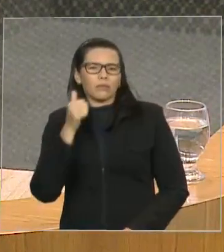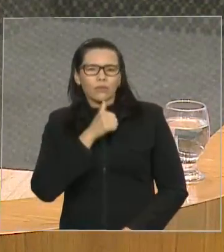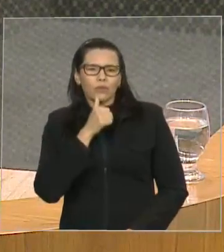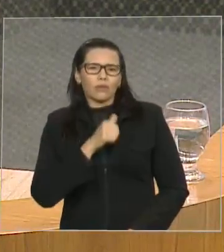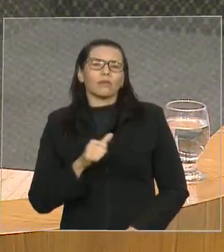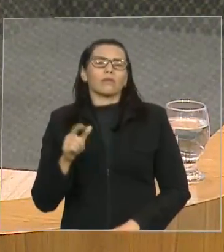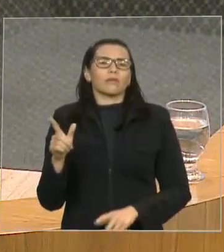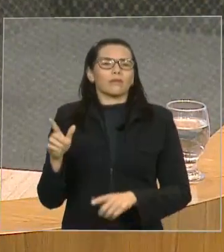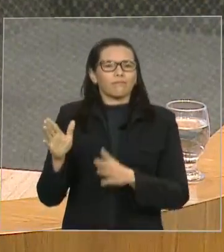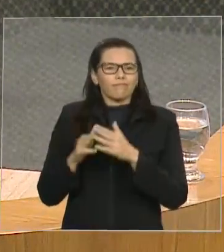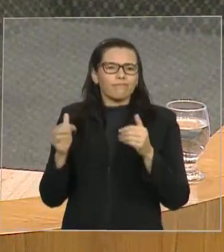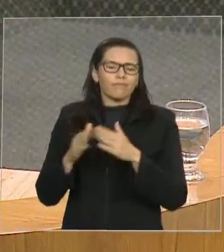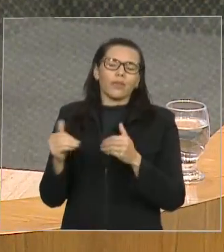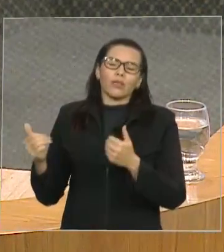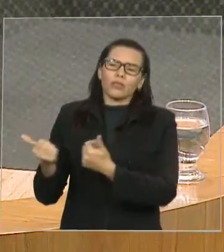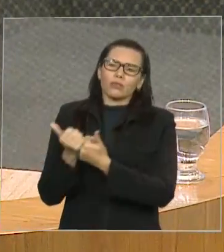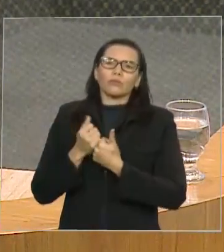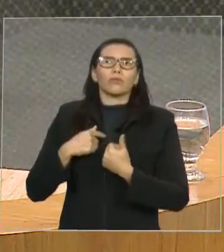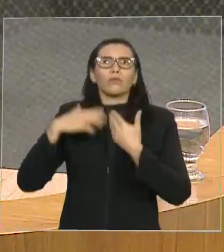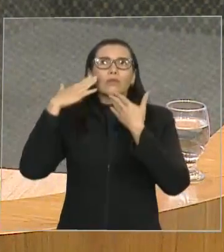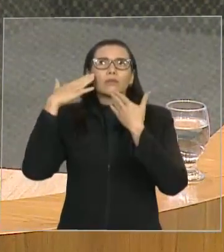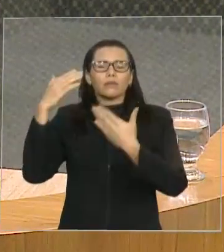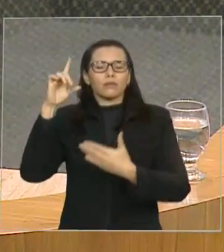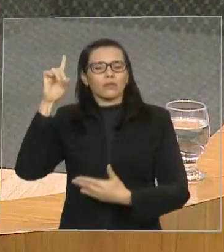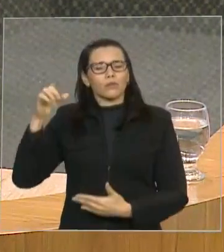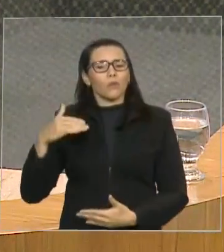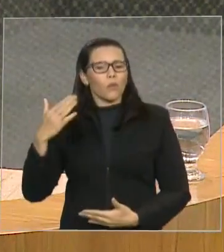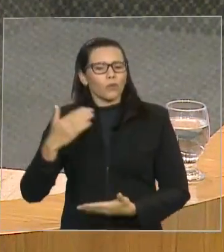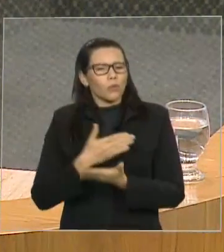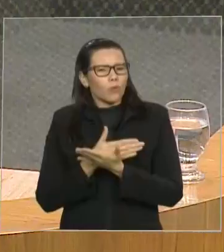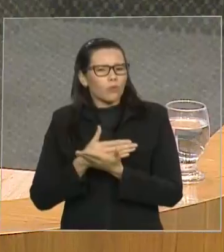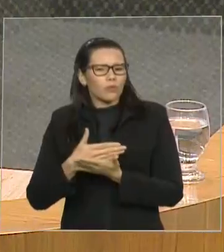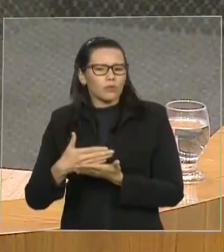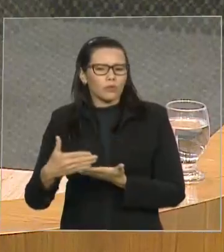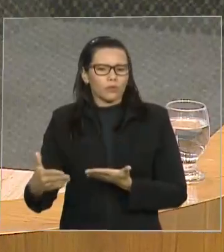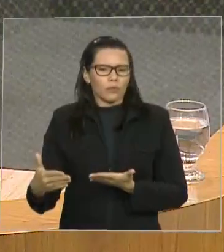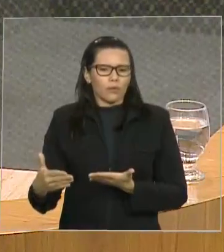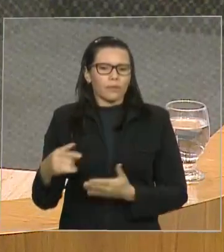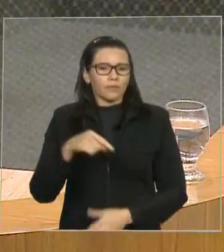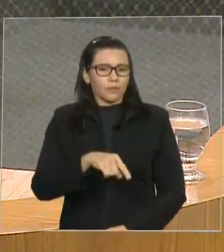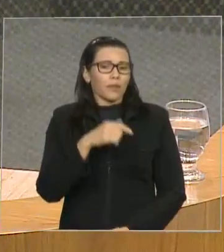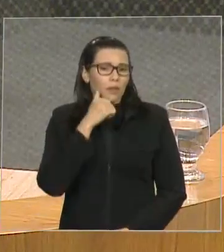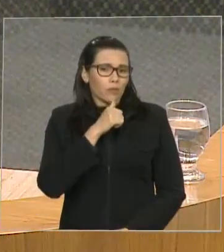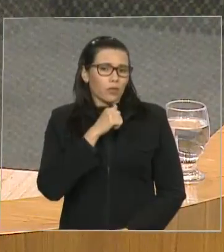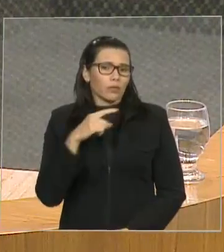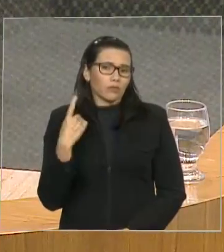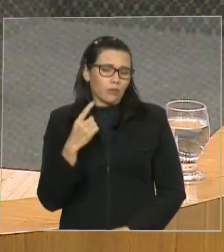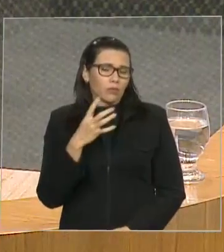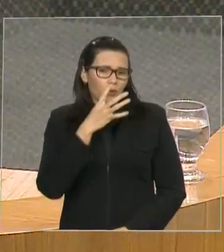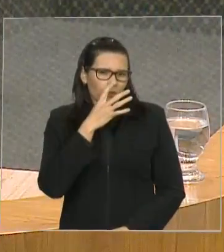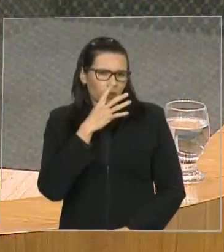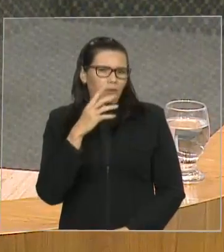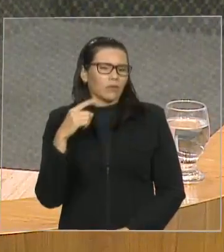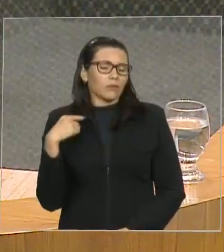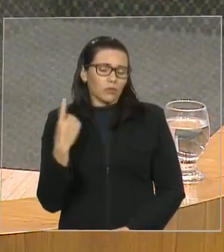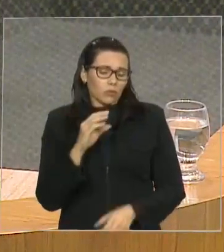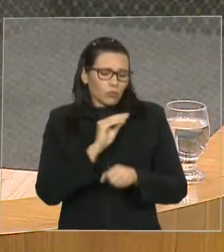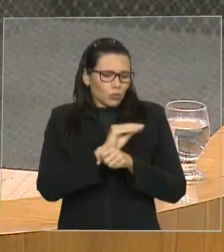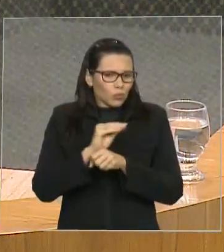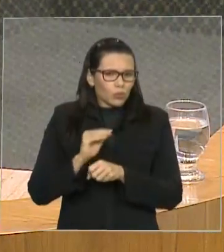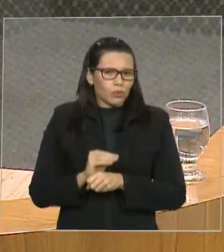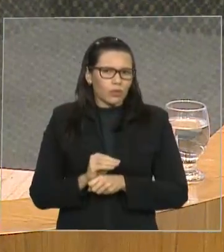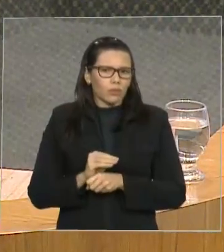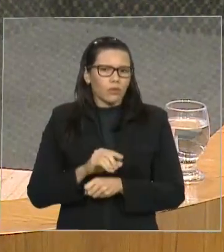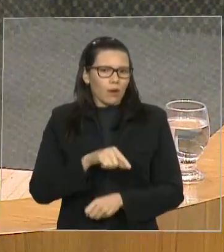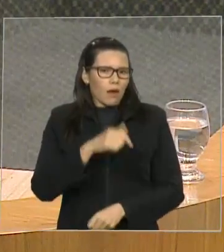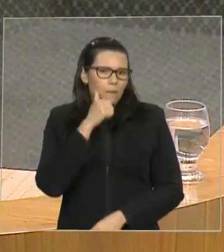protetivas. Então, graças a Deus, que depois que nós começamos, nenhum caso das mulheres que nós acompanhamos, né, nenhuma delas